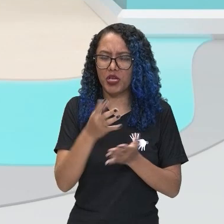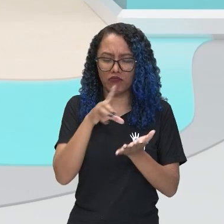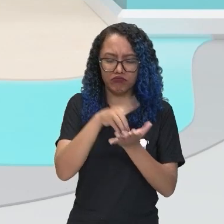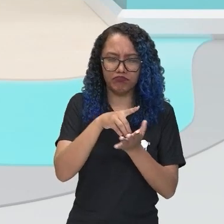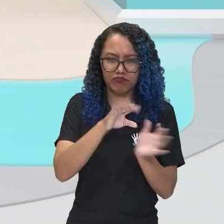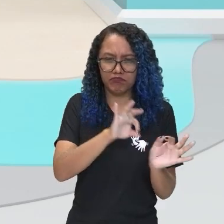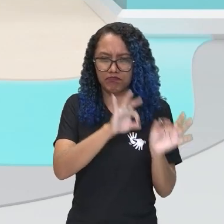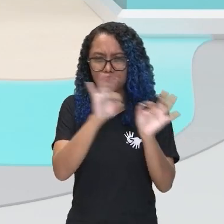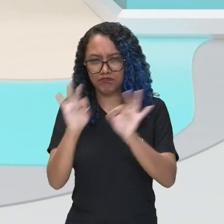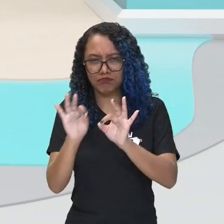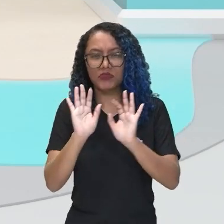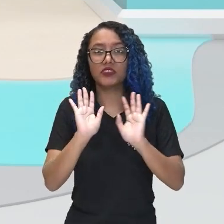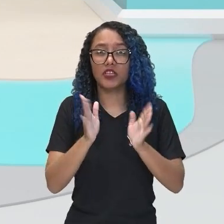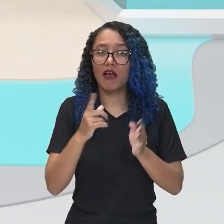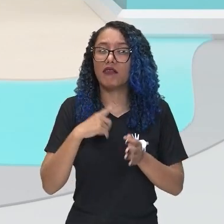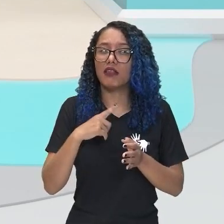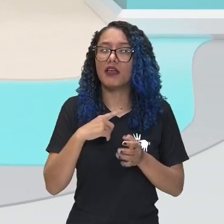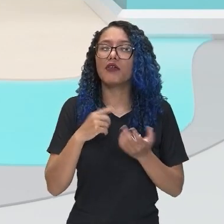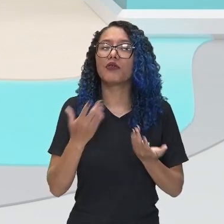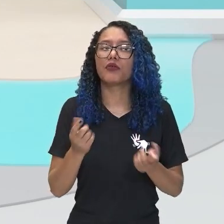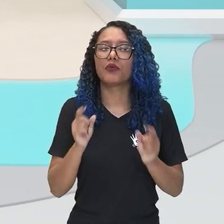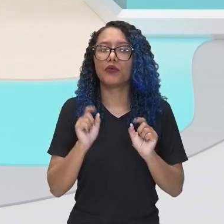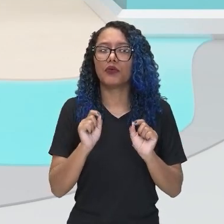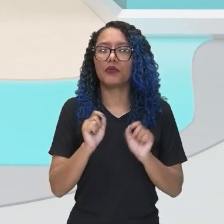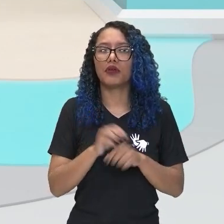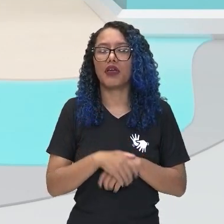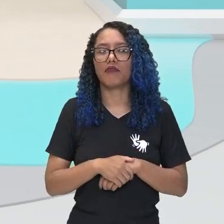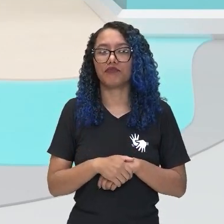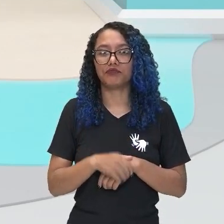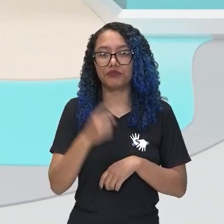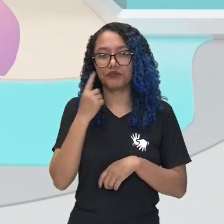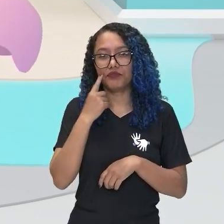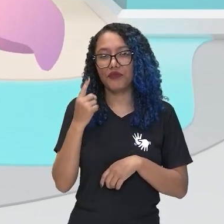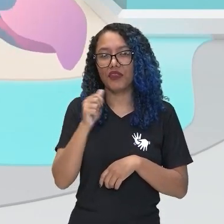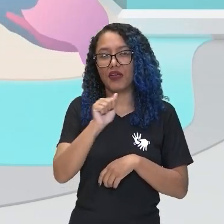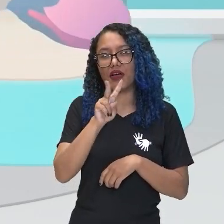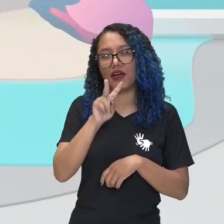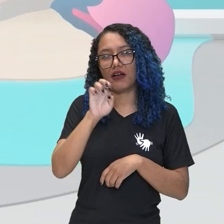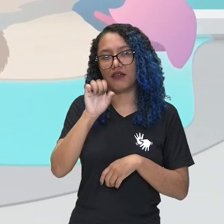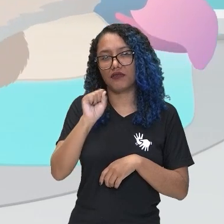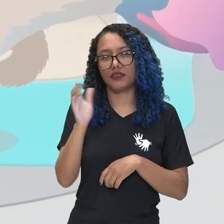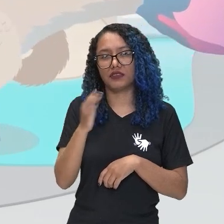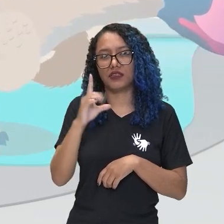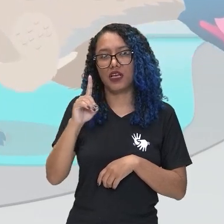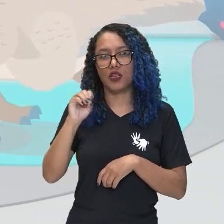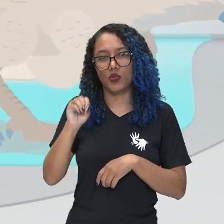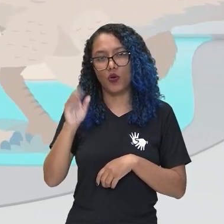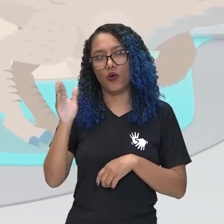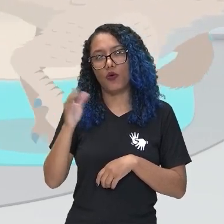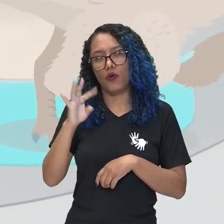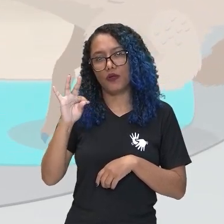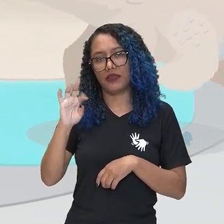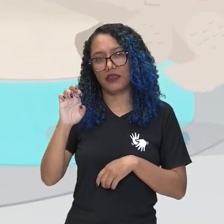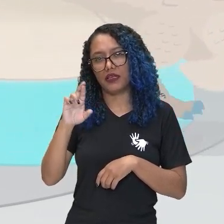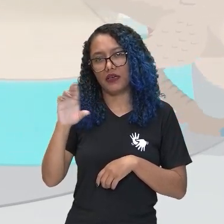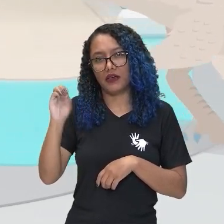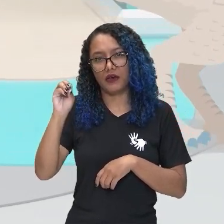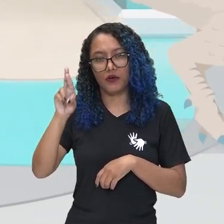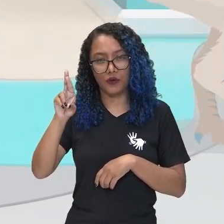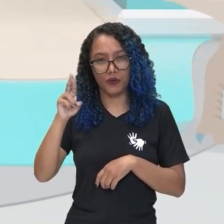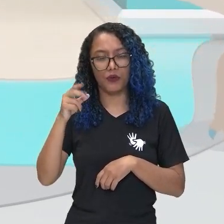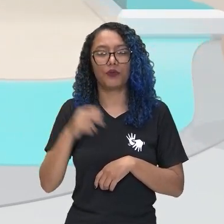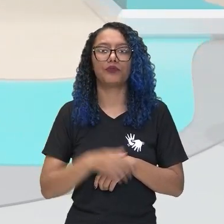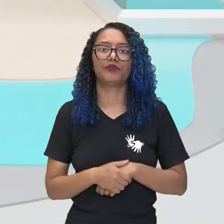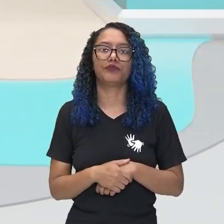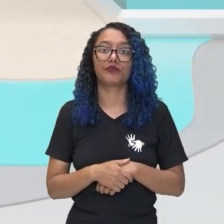bem, existiu uma ave chamada Aves do Terror. Olha, ela está passando aqui na nossa frente. Exatamente. Era uma ave,